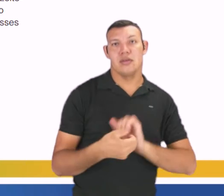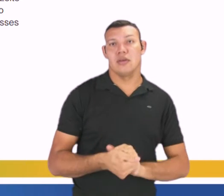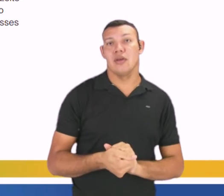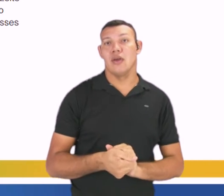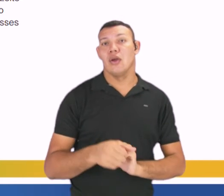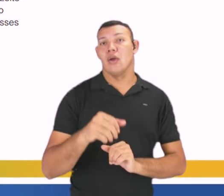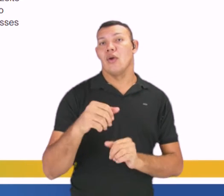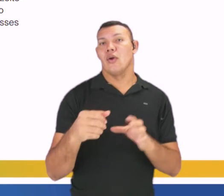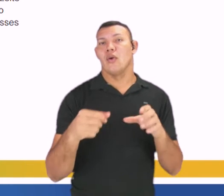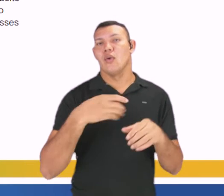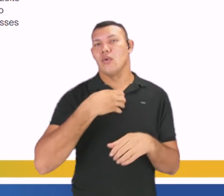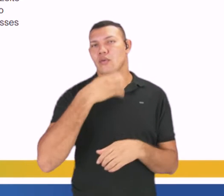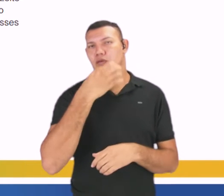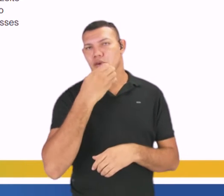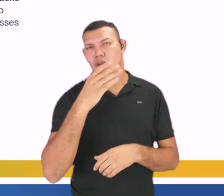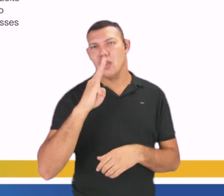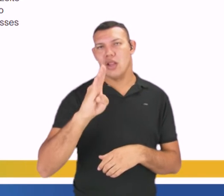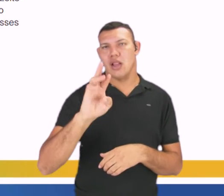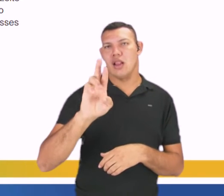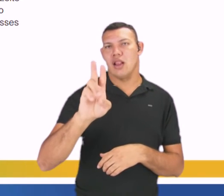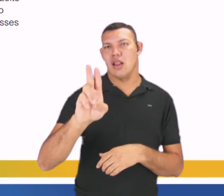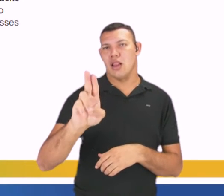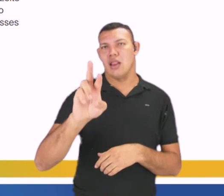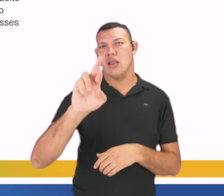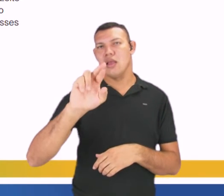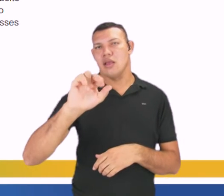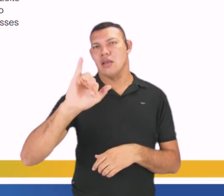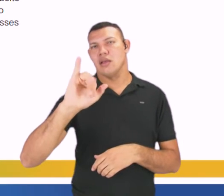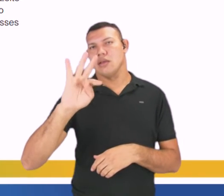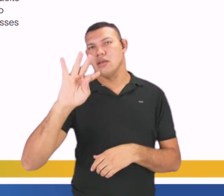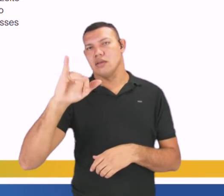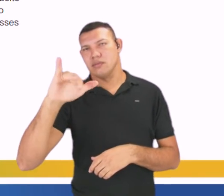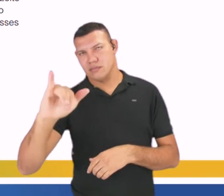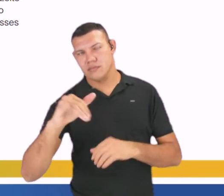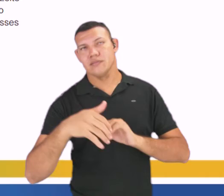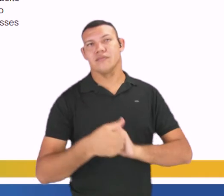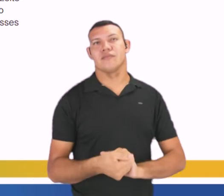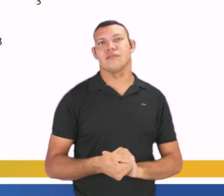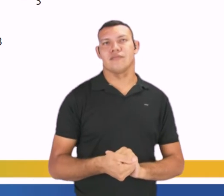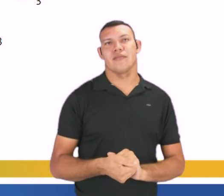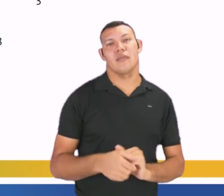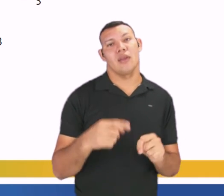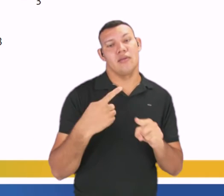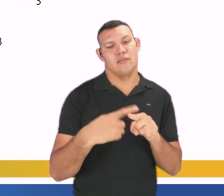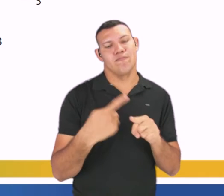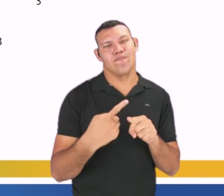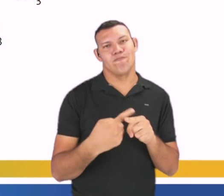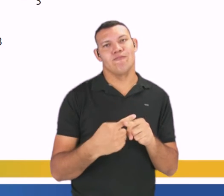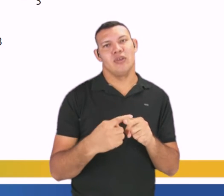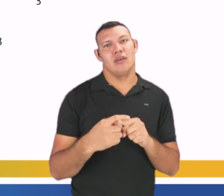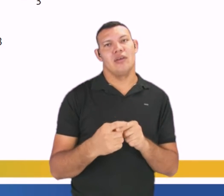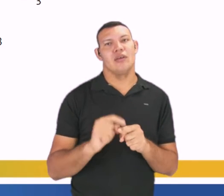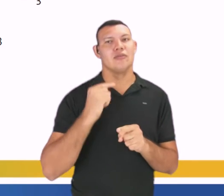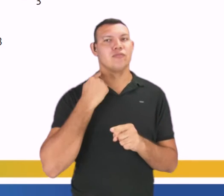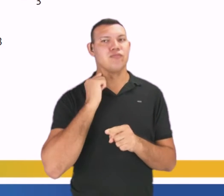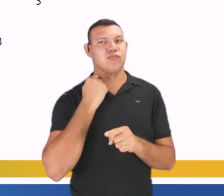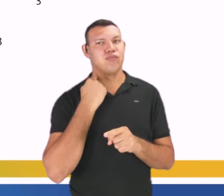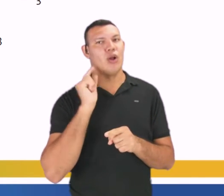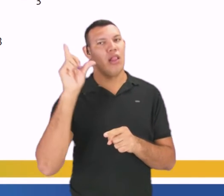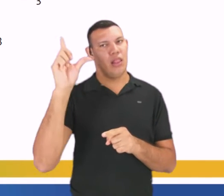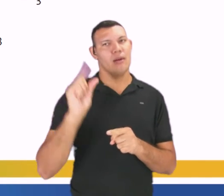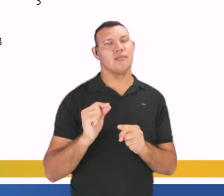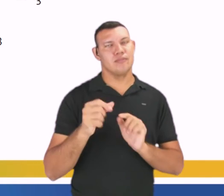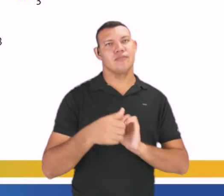para poder formar combustível, que são menos agressivos ao meio ambiente. E